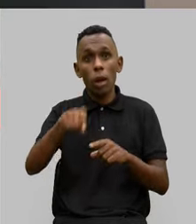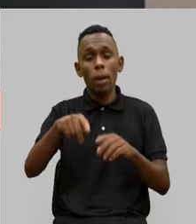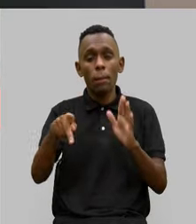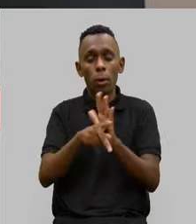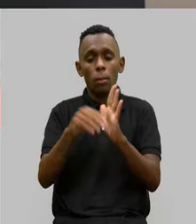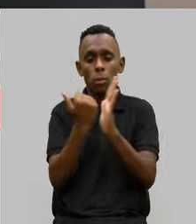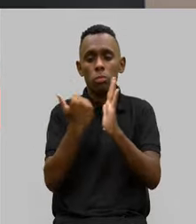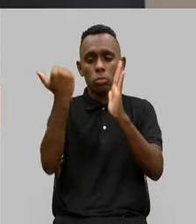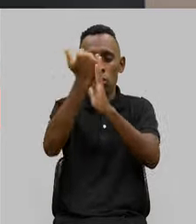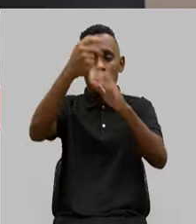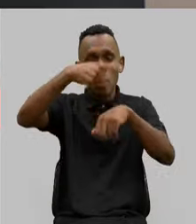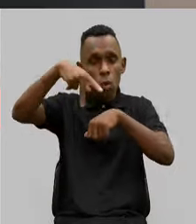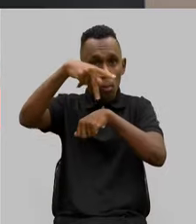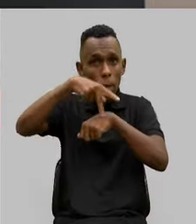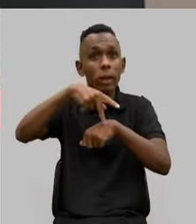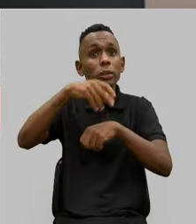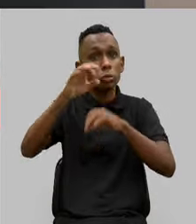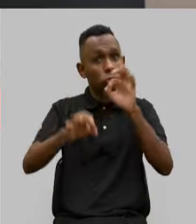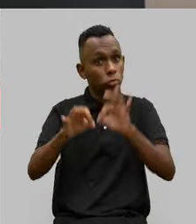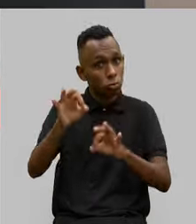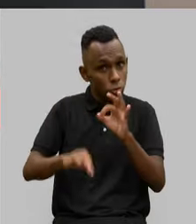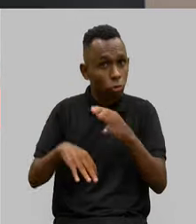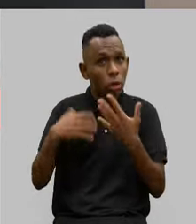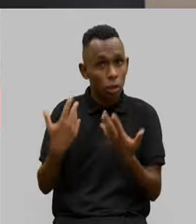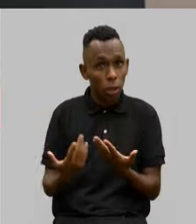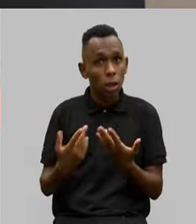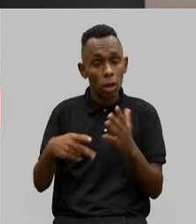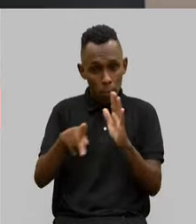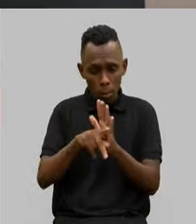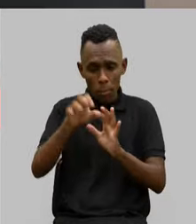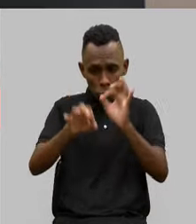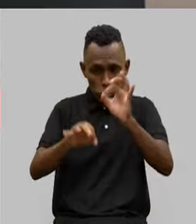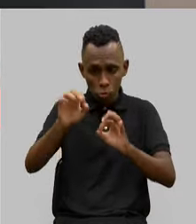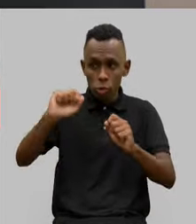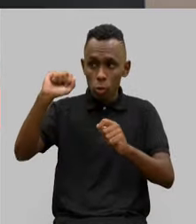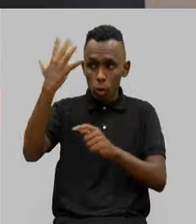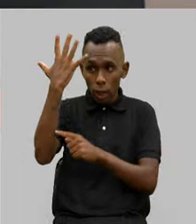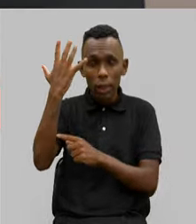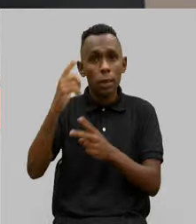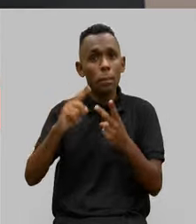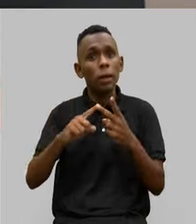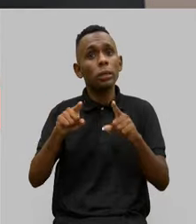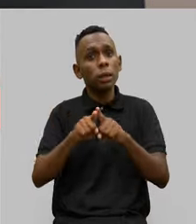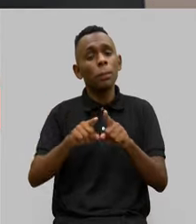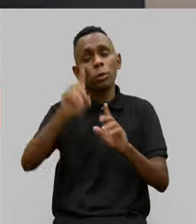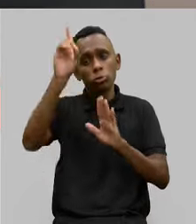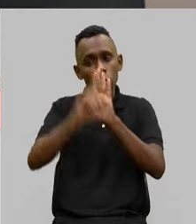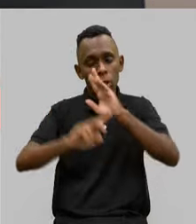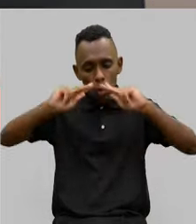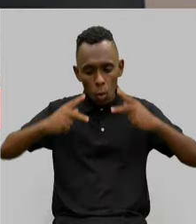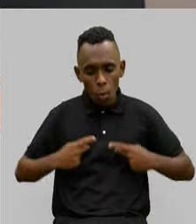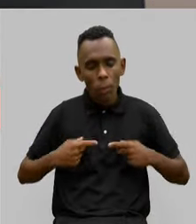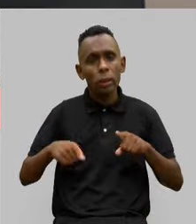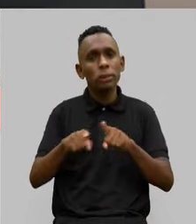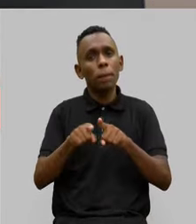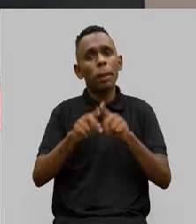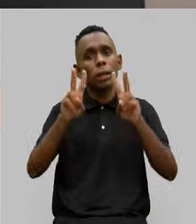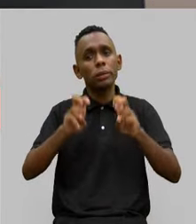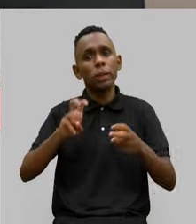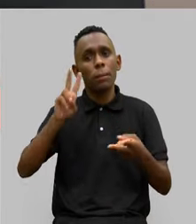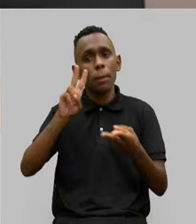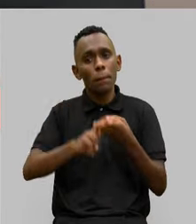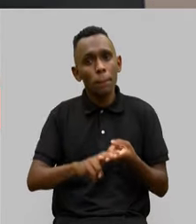Nacional de Justiça né soberania Nacional tô falando de Justiça climática tô falando de direitos humanos tô falando de encarceramento de